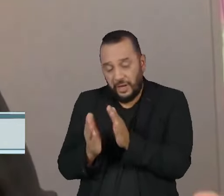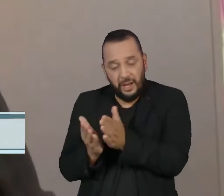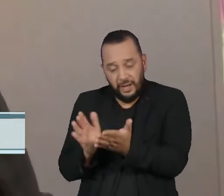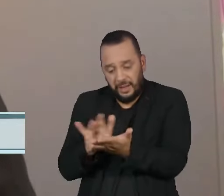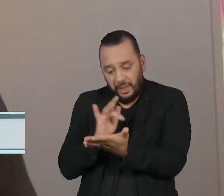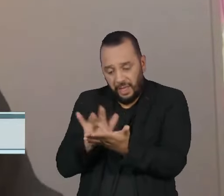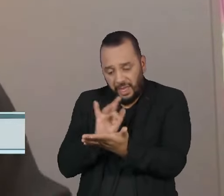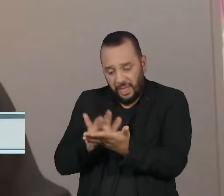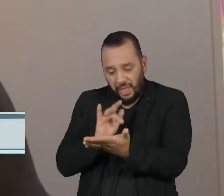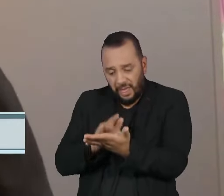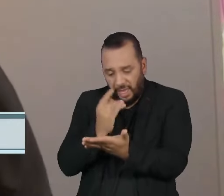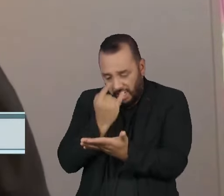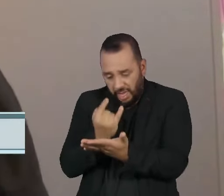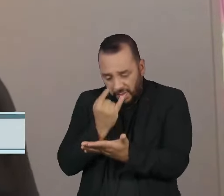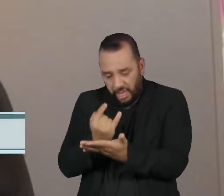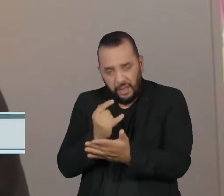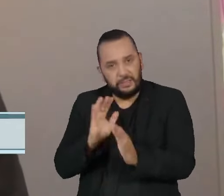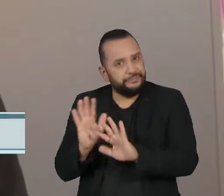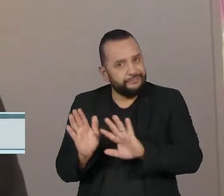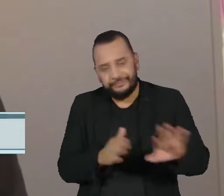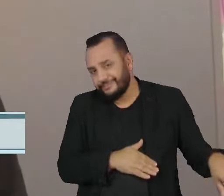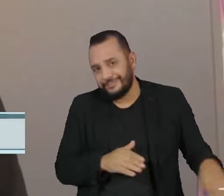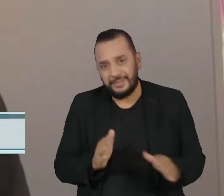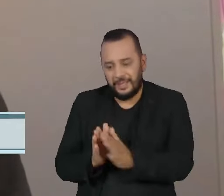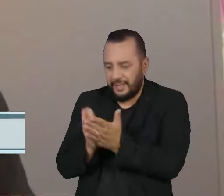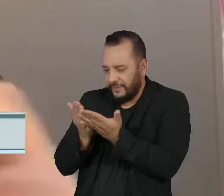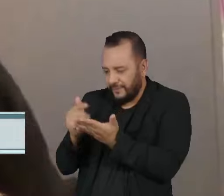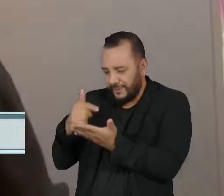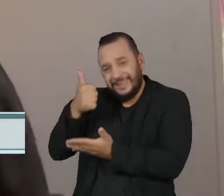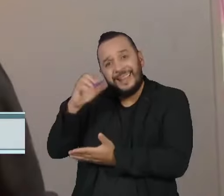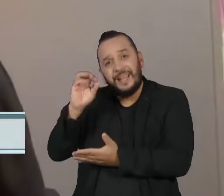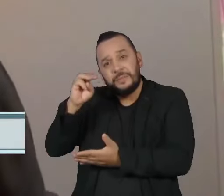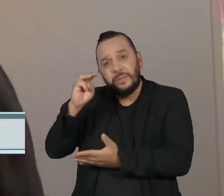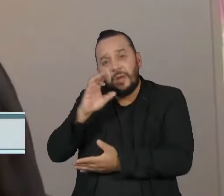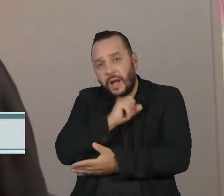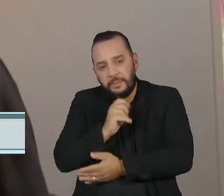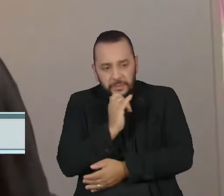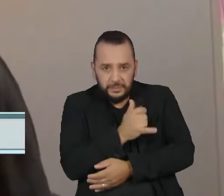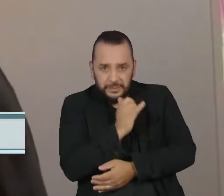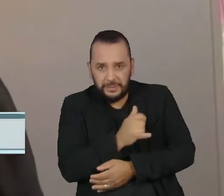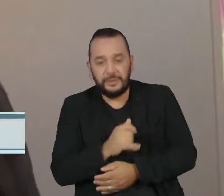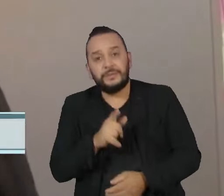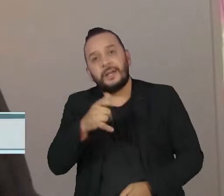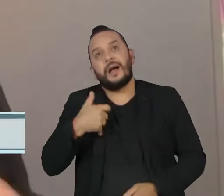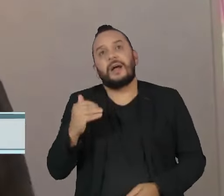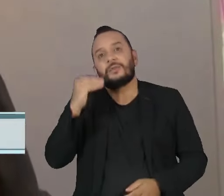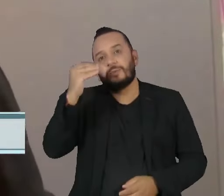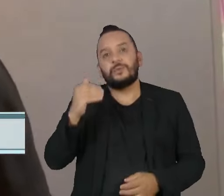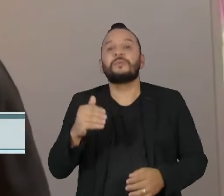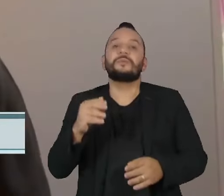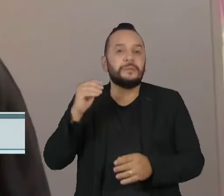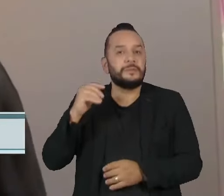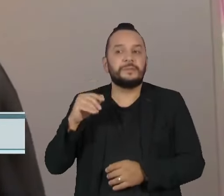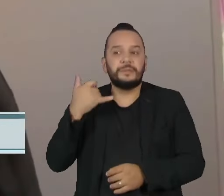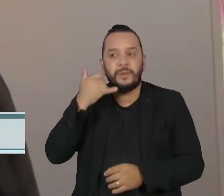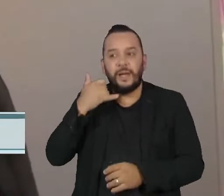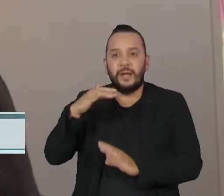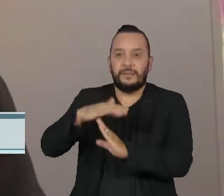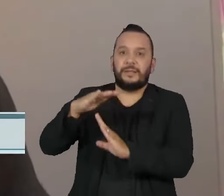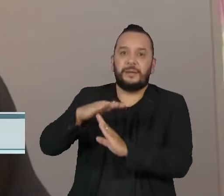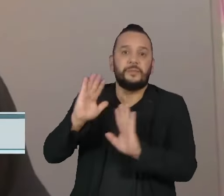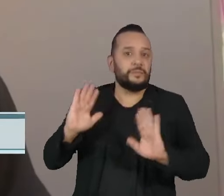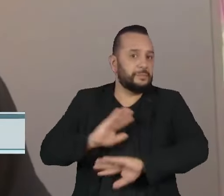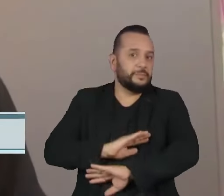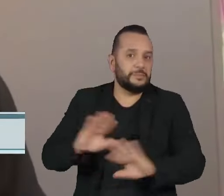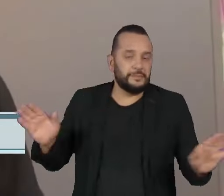ah dia está corrido 10 minutos gente saia você adulto do celular 10 minutinhos 15 minutinhos que